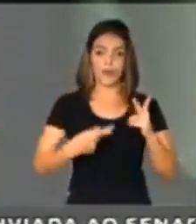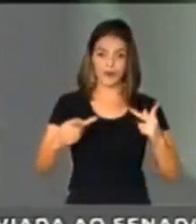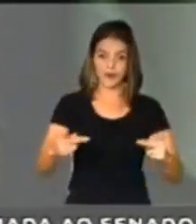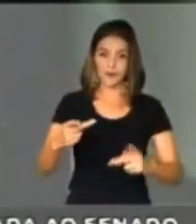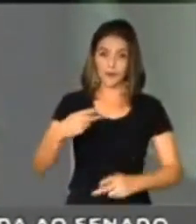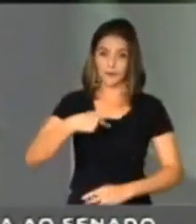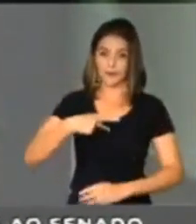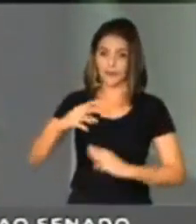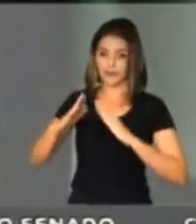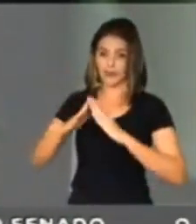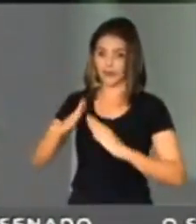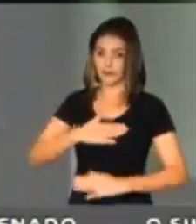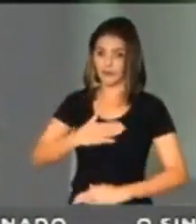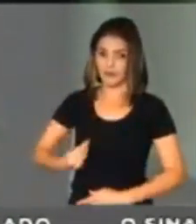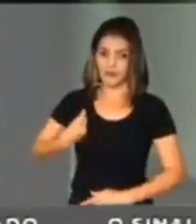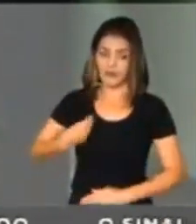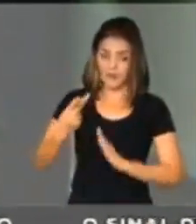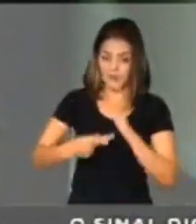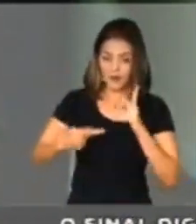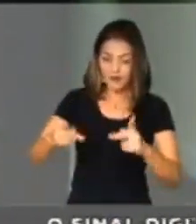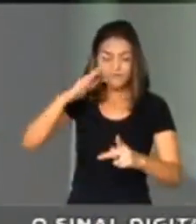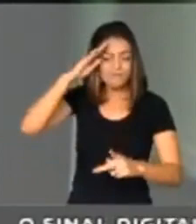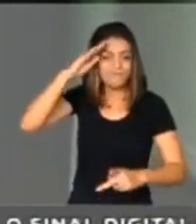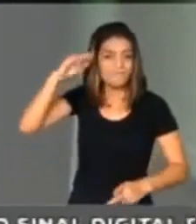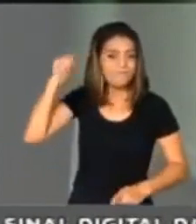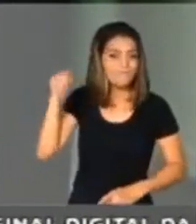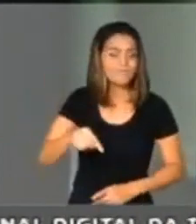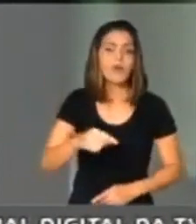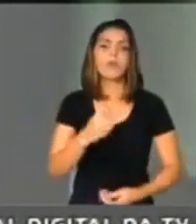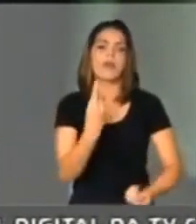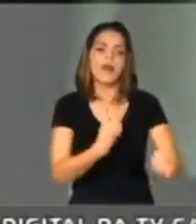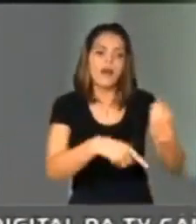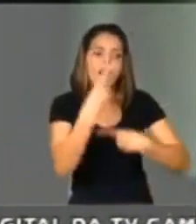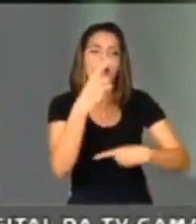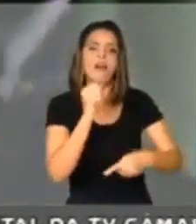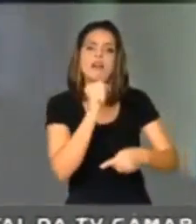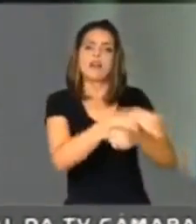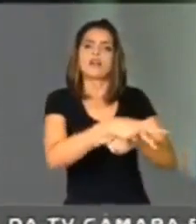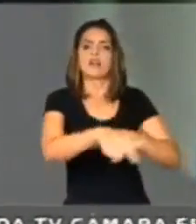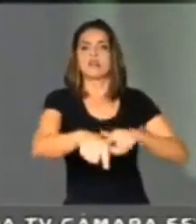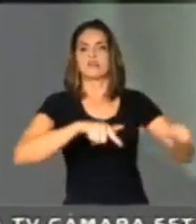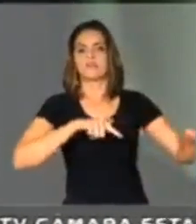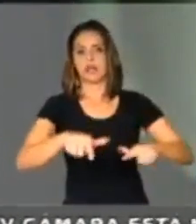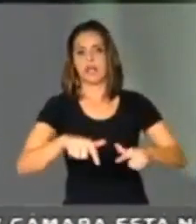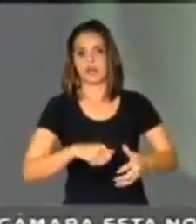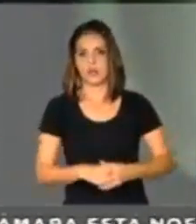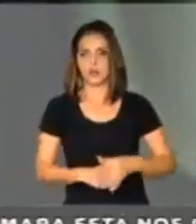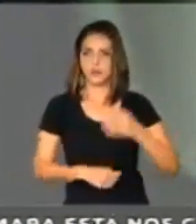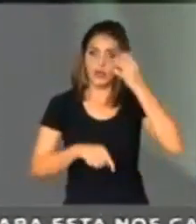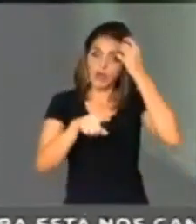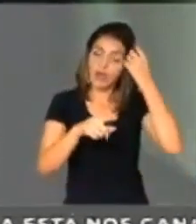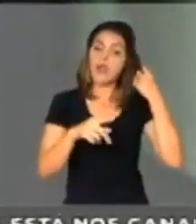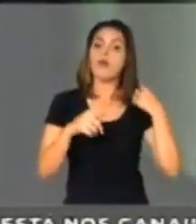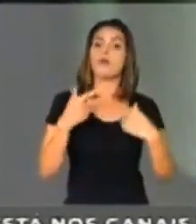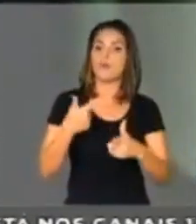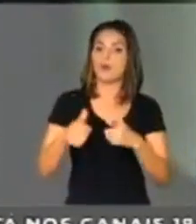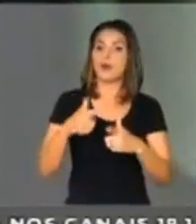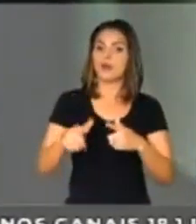Vida é um programa fundamental para a geração de empregos em nosso país. E esse é o